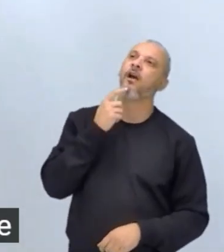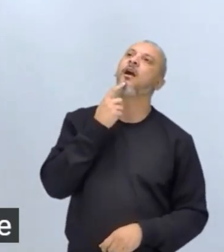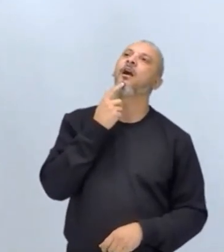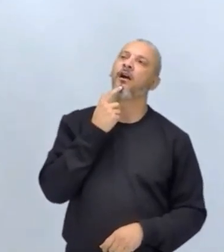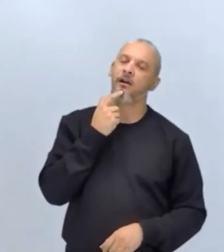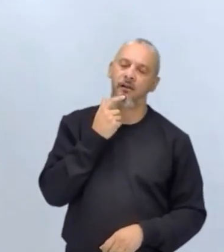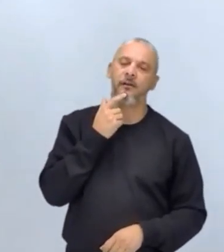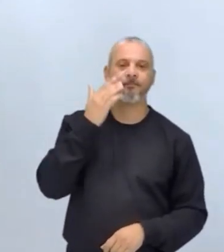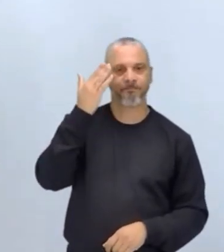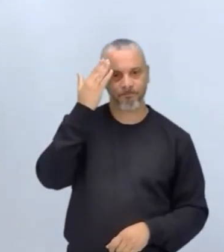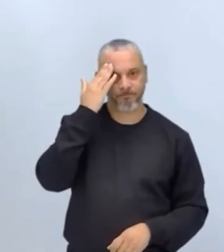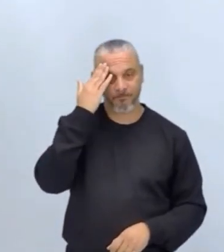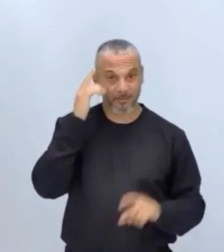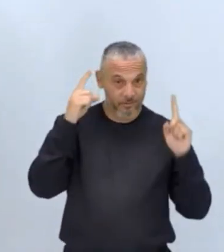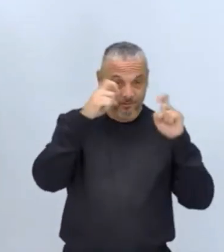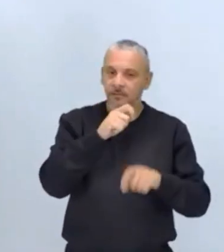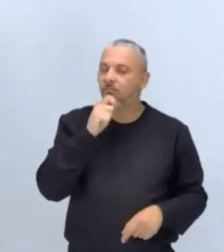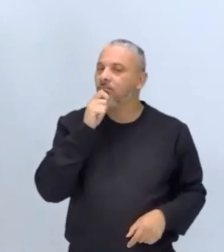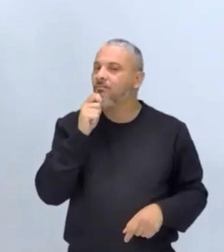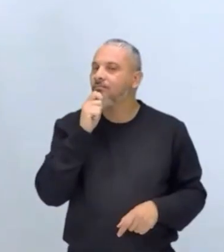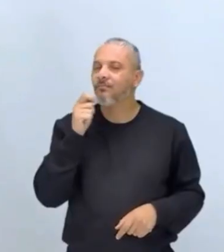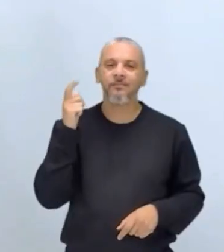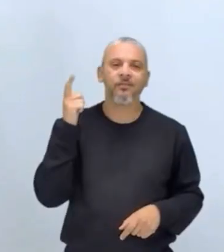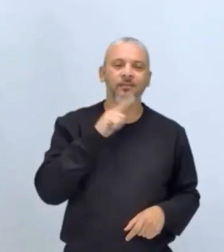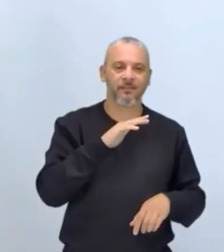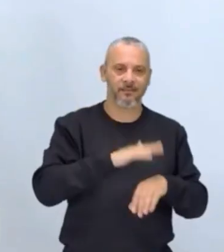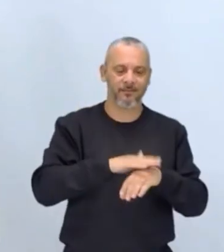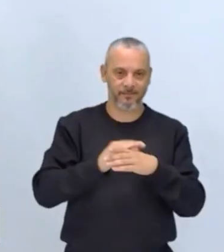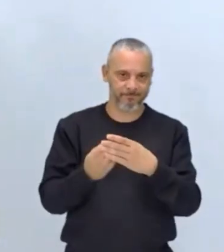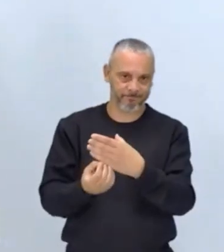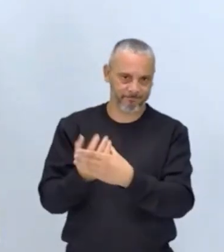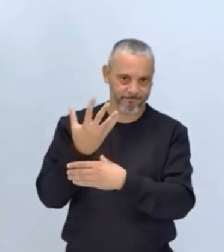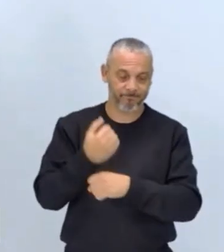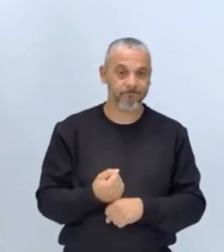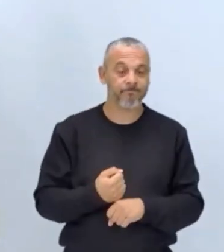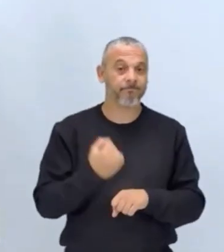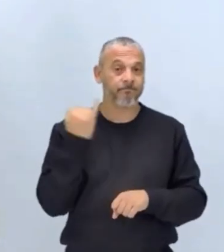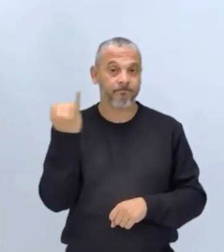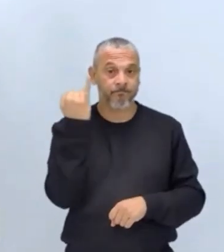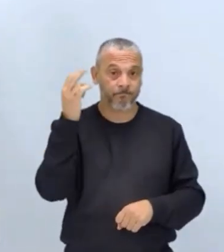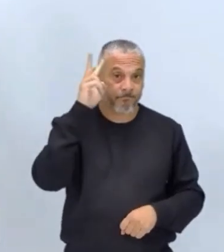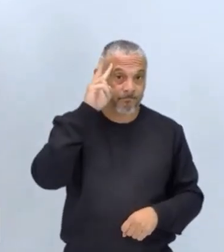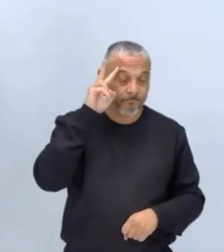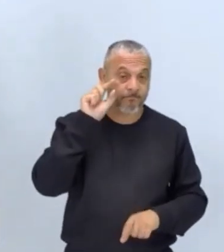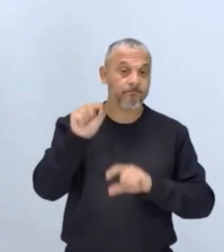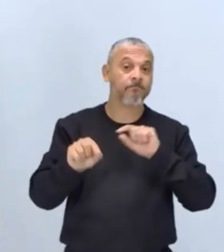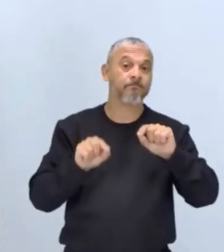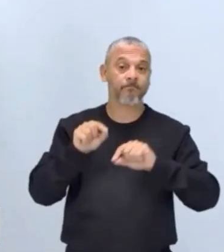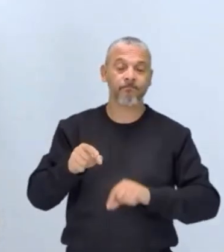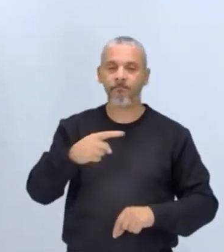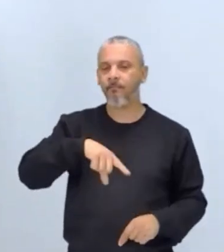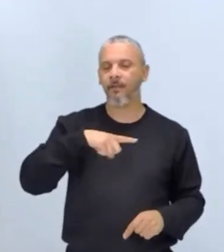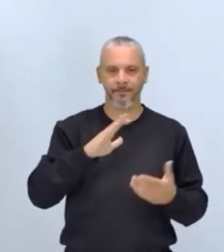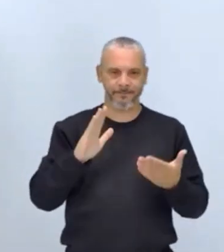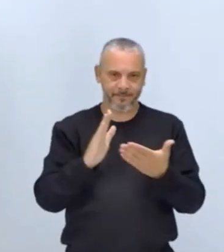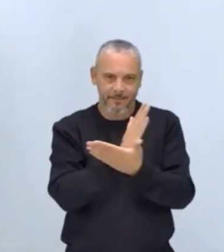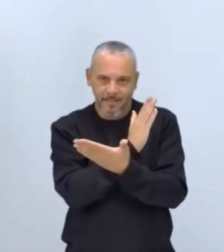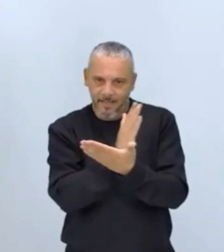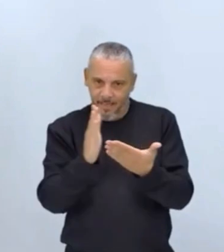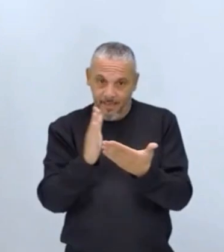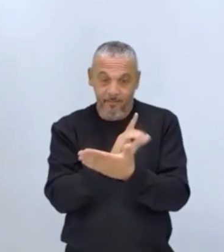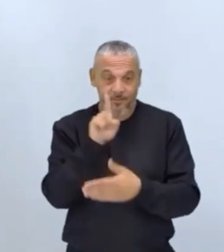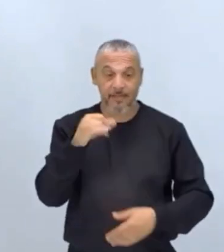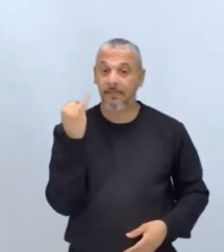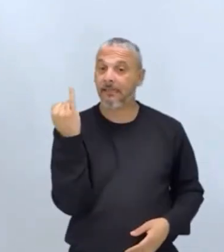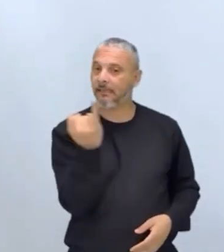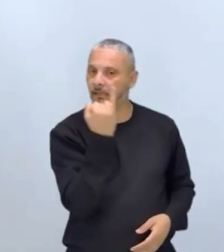para que eles não tenham tanta dificuldade na realização desse autômato em si. E lembre-se, professor, nós temos algumas partes que elas